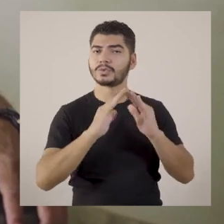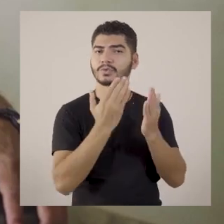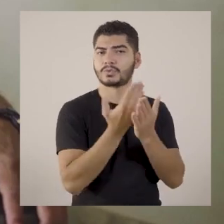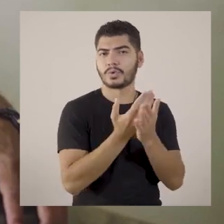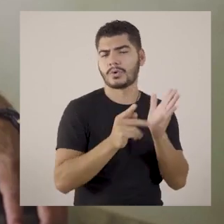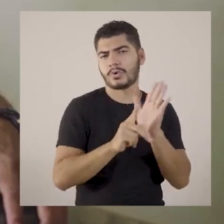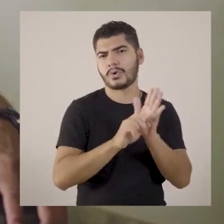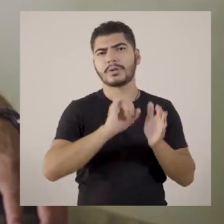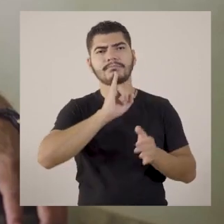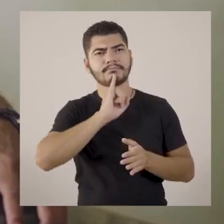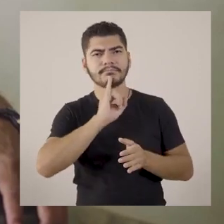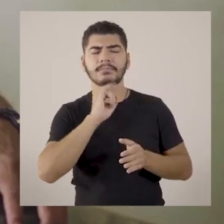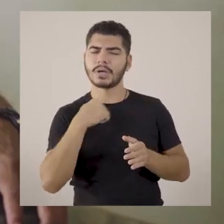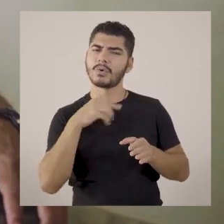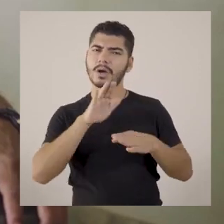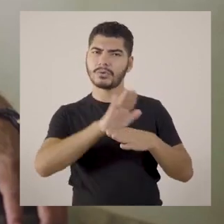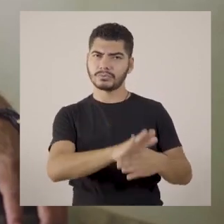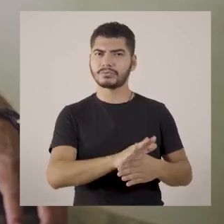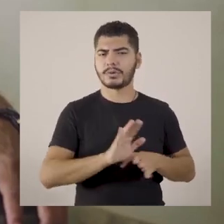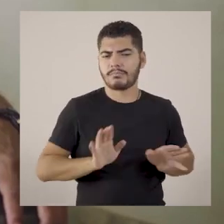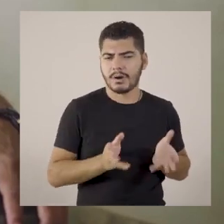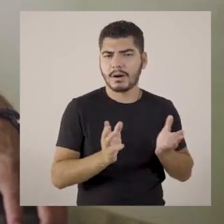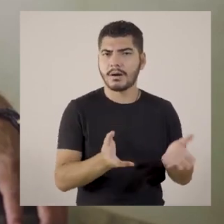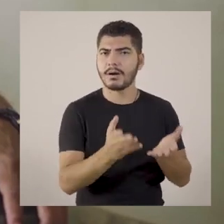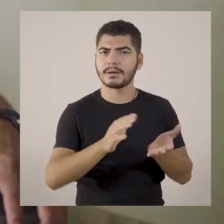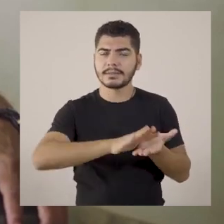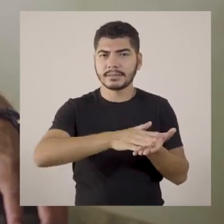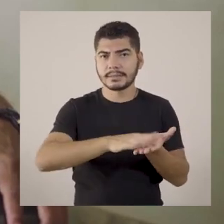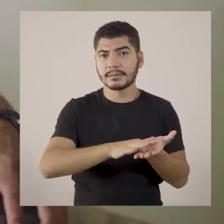Ipiranga, quando eu ajudei a puxar um samba enredo.